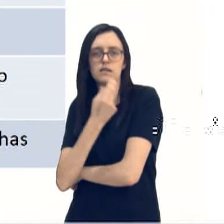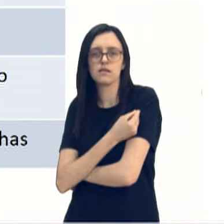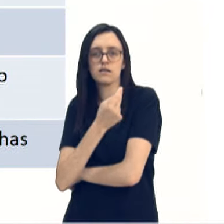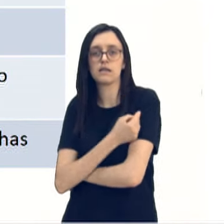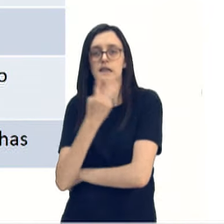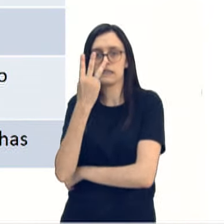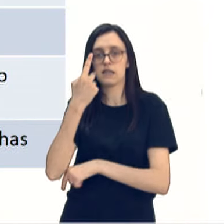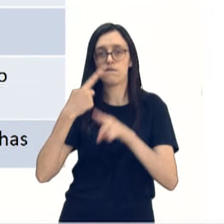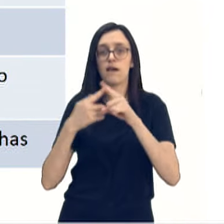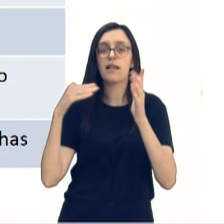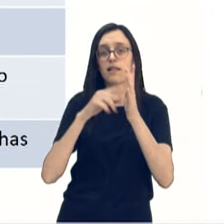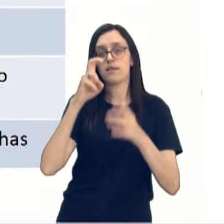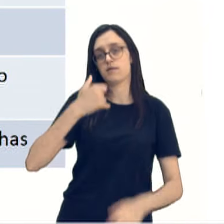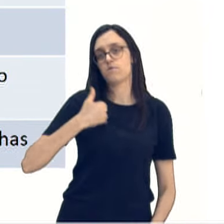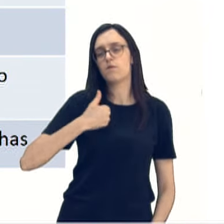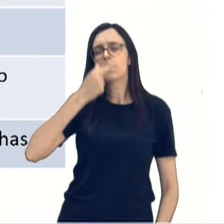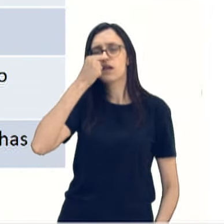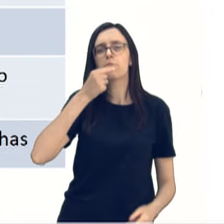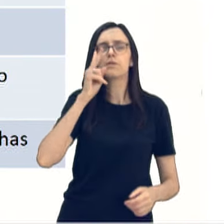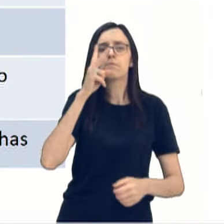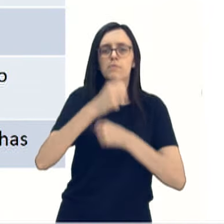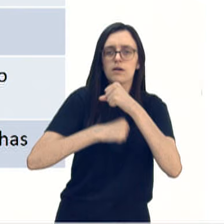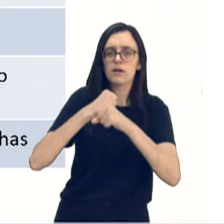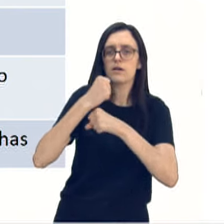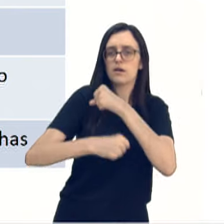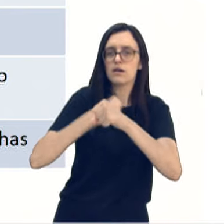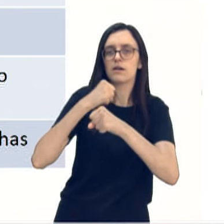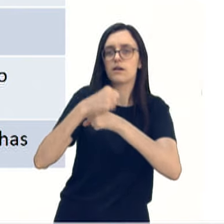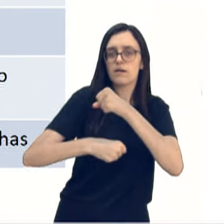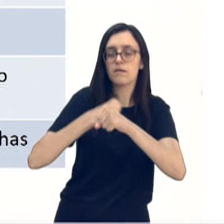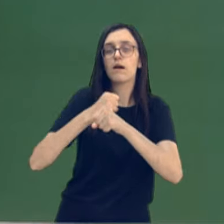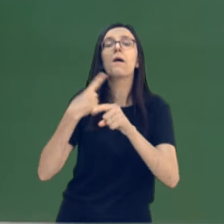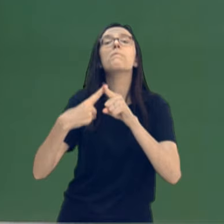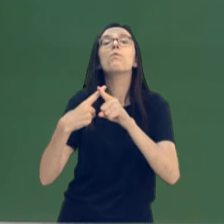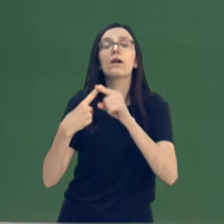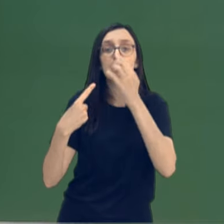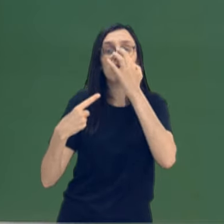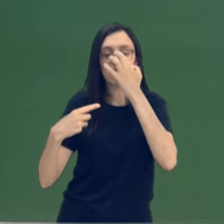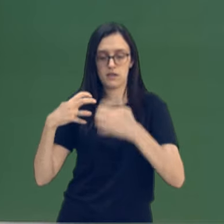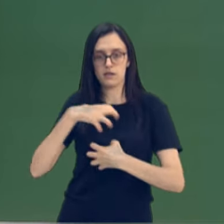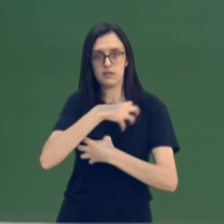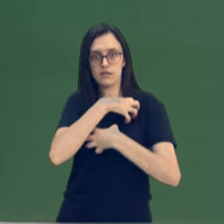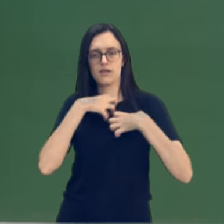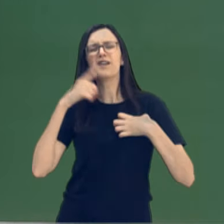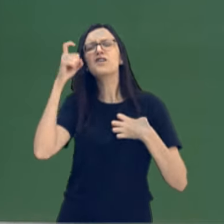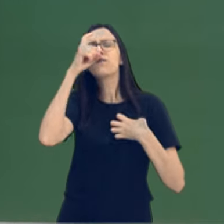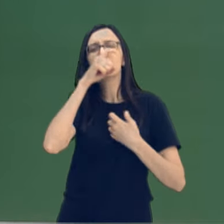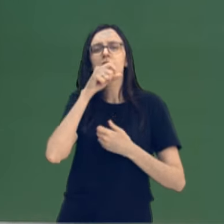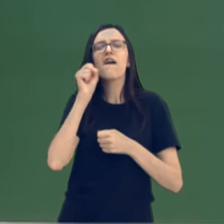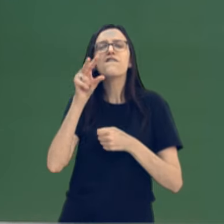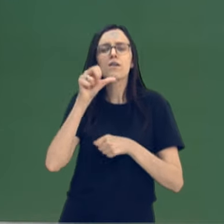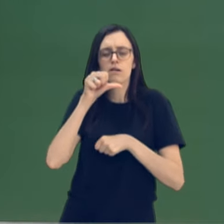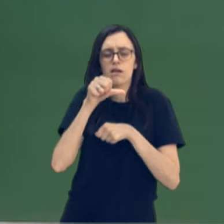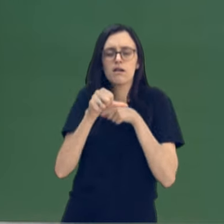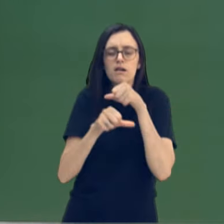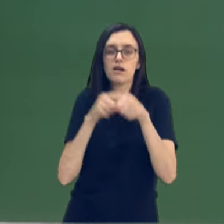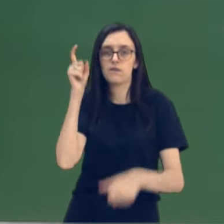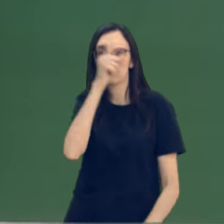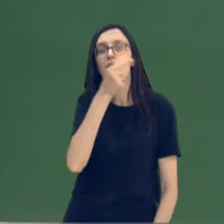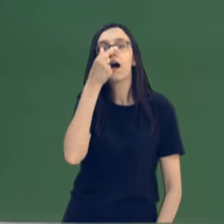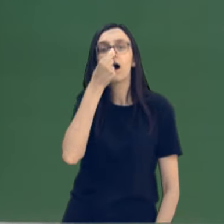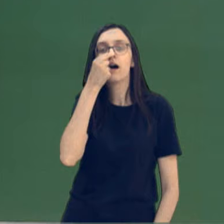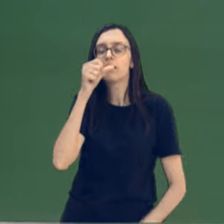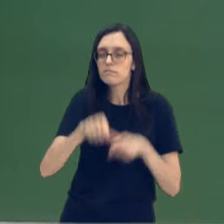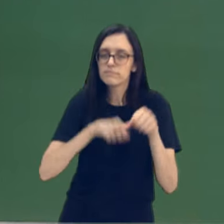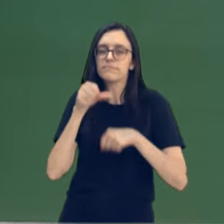idade. Gripe, vacina todo ano. Por quê? Sarampo tem baixa taxa de mutação, o vírus modifica pouco. A gripe, o vírus